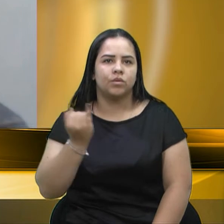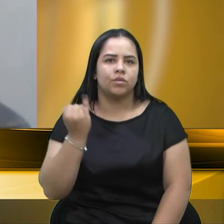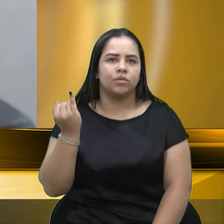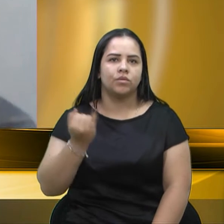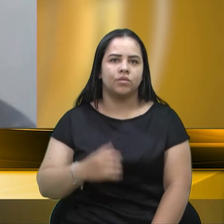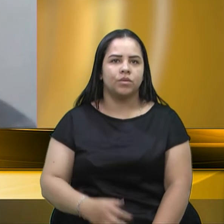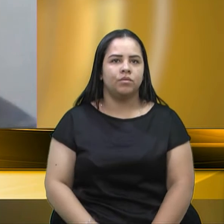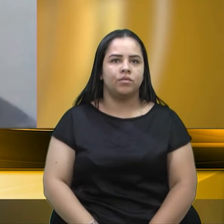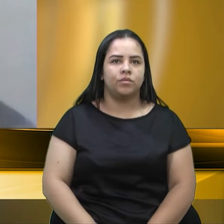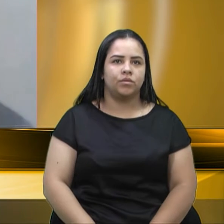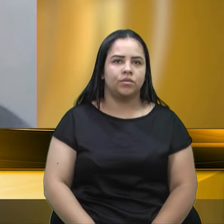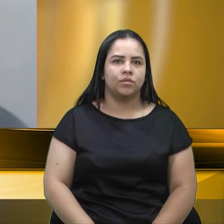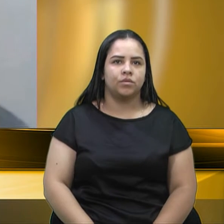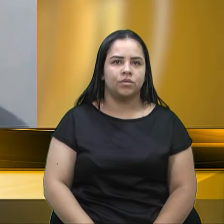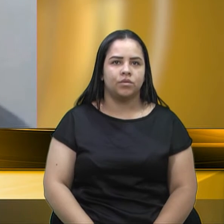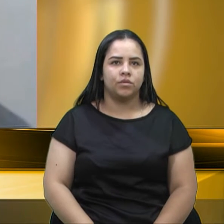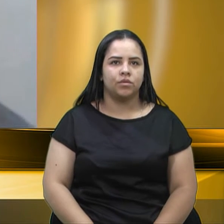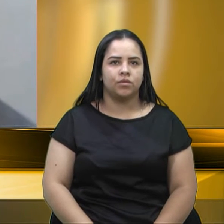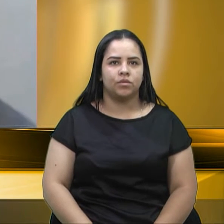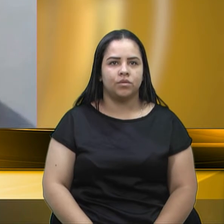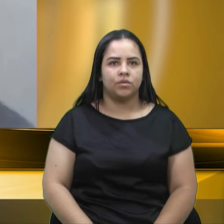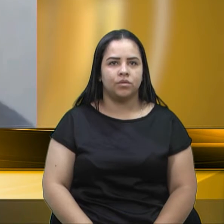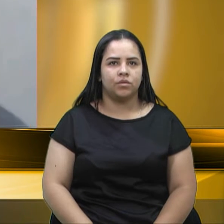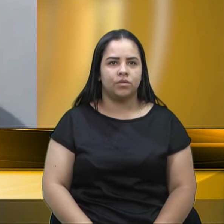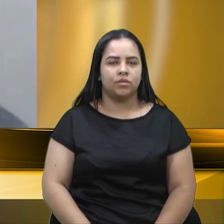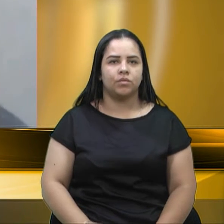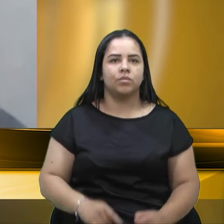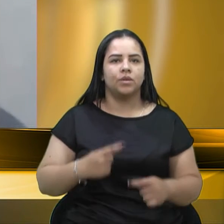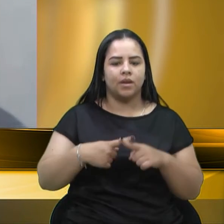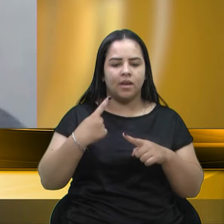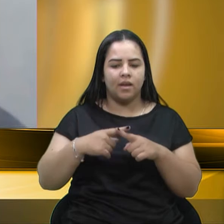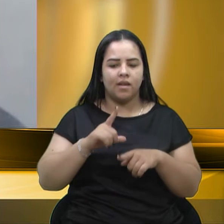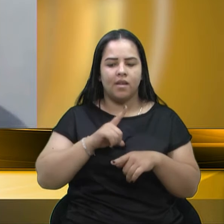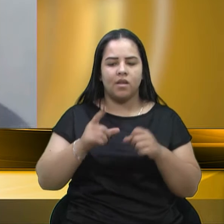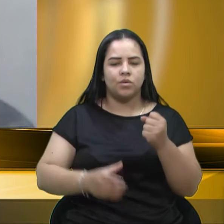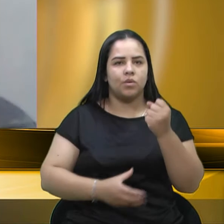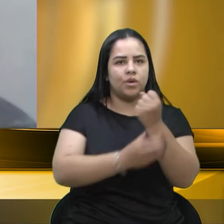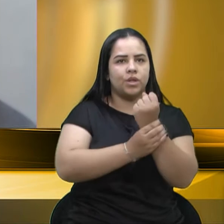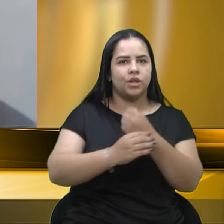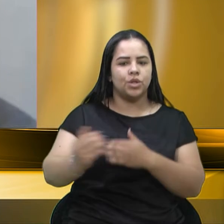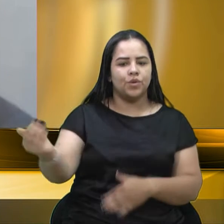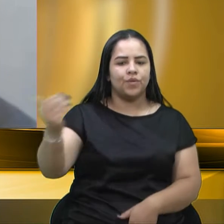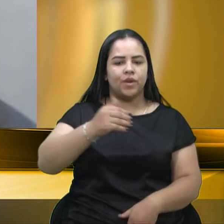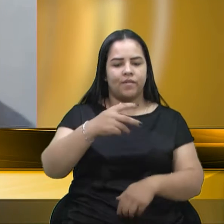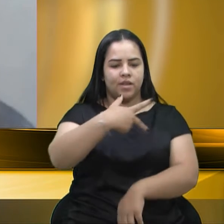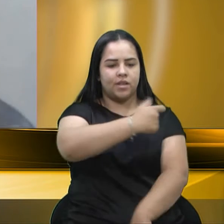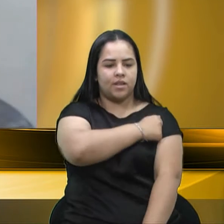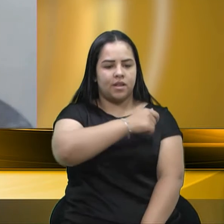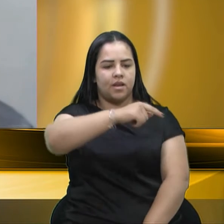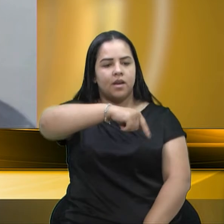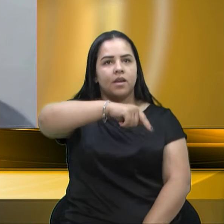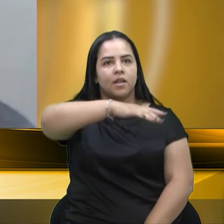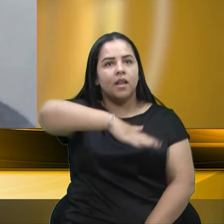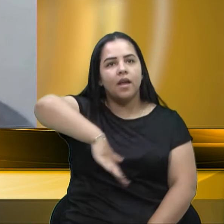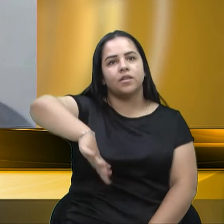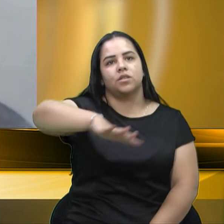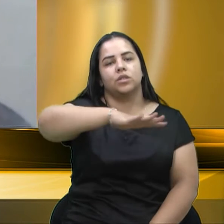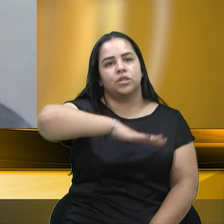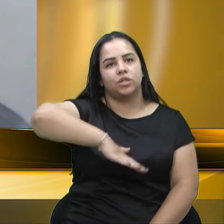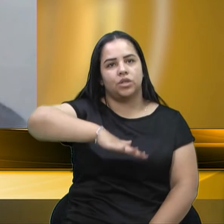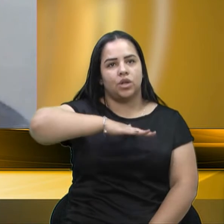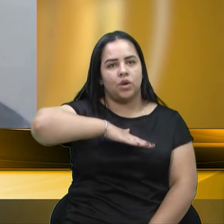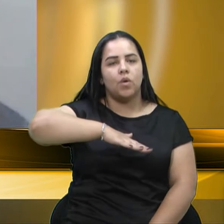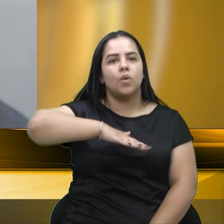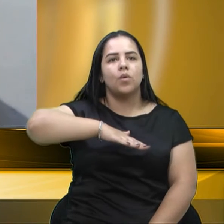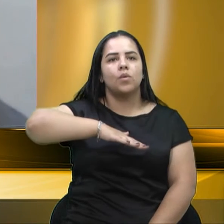municípios assinem ou que tenham a garantia da vinda dessas vacinas para a nossa região aqui da Serra